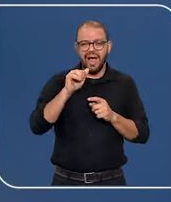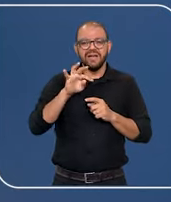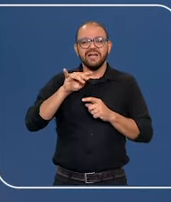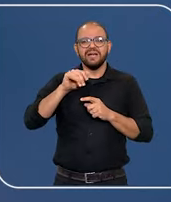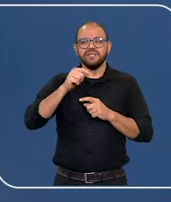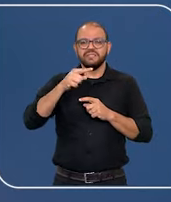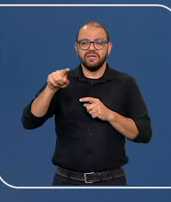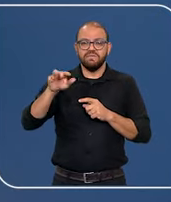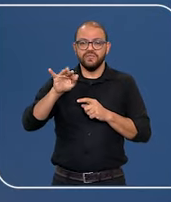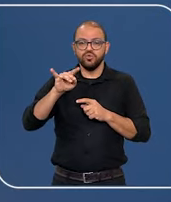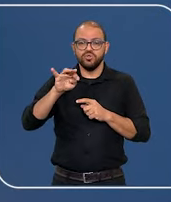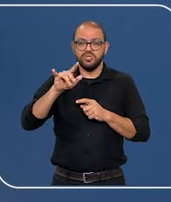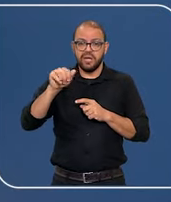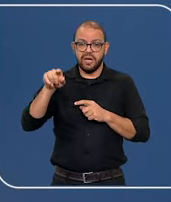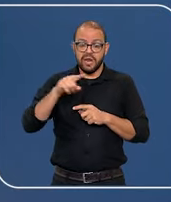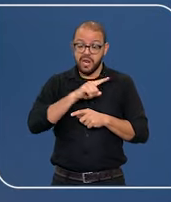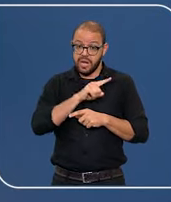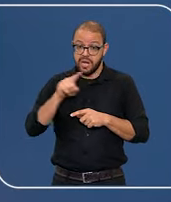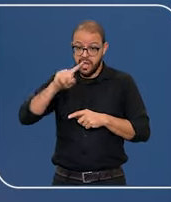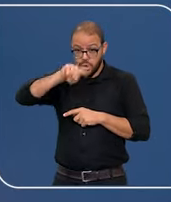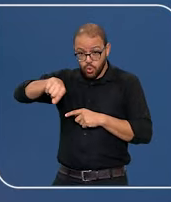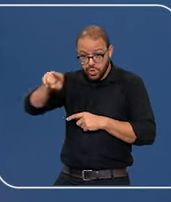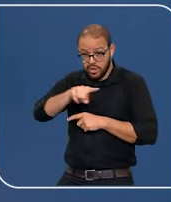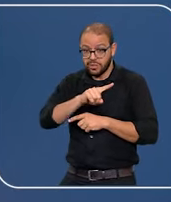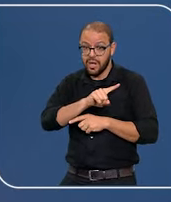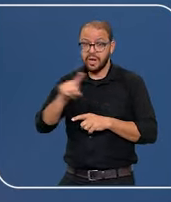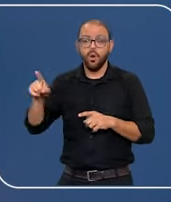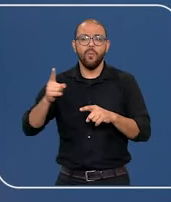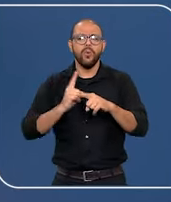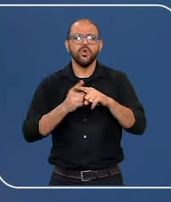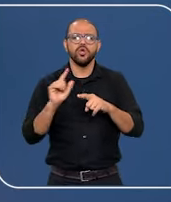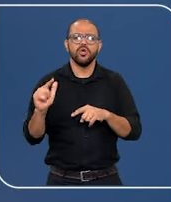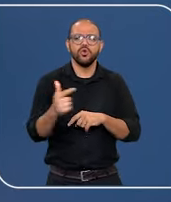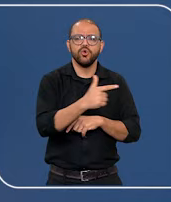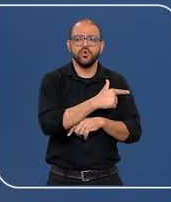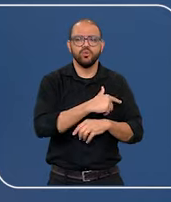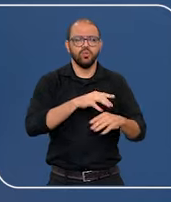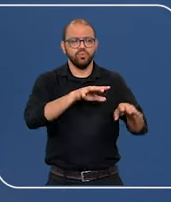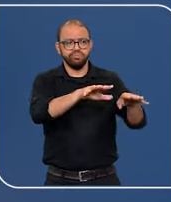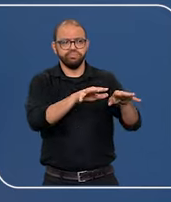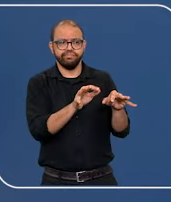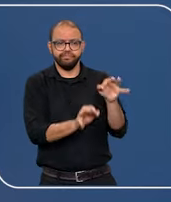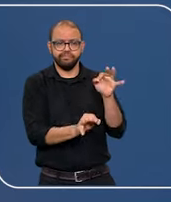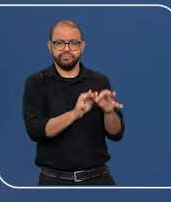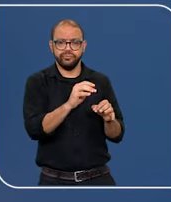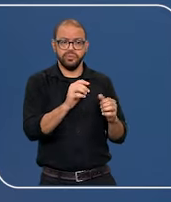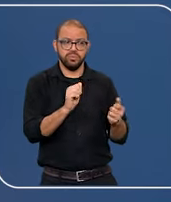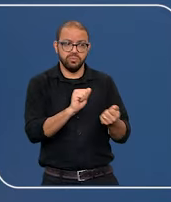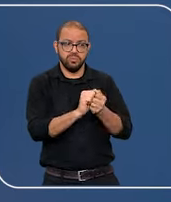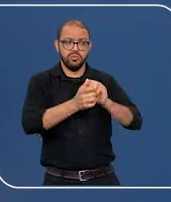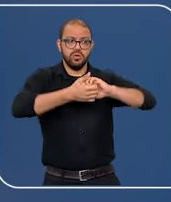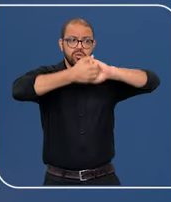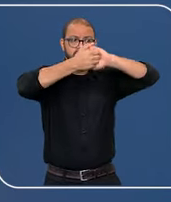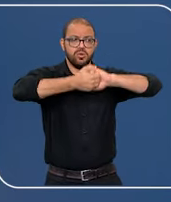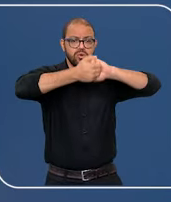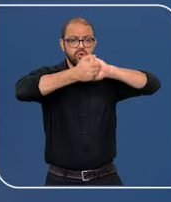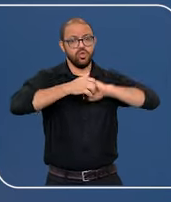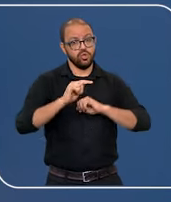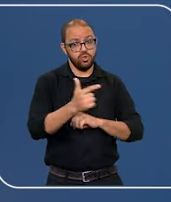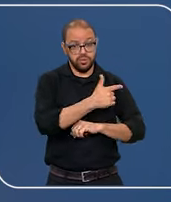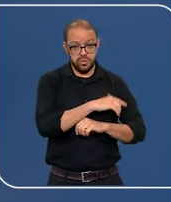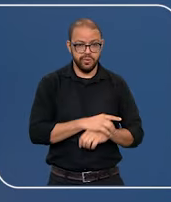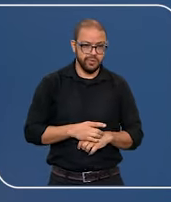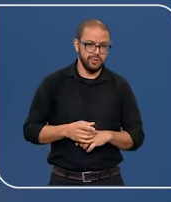com alienação fiduciária, não deve ser anulada apenas porque não houve audiência prévia de conciliação